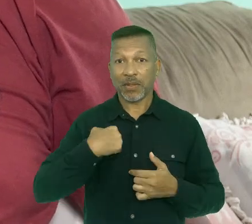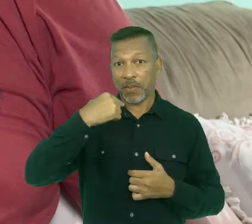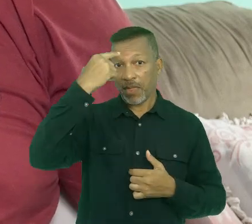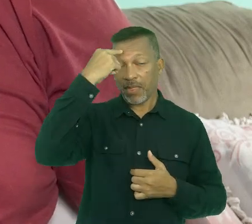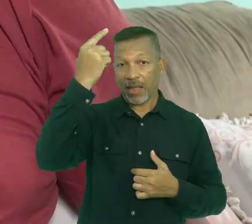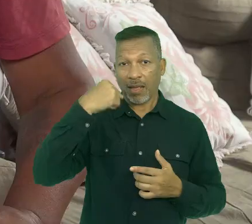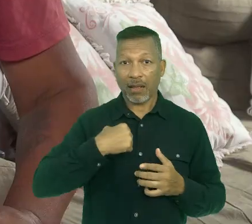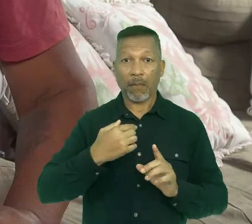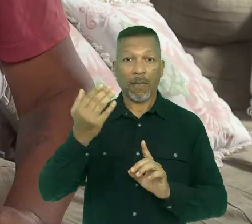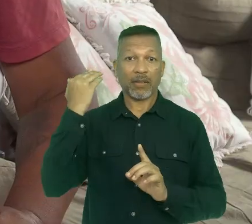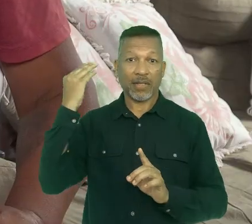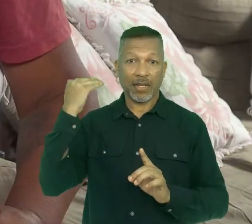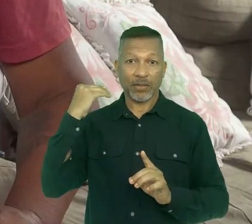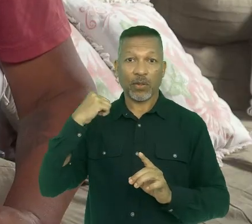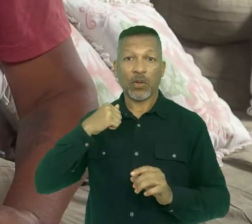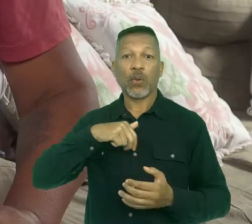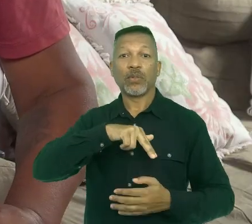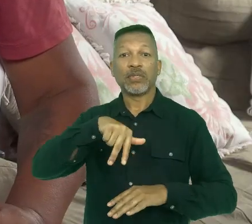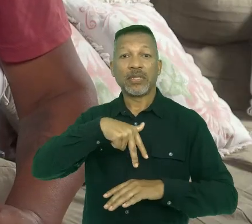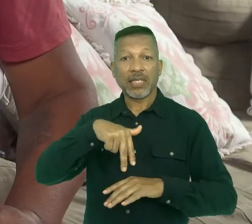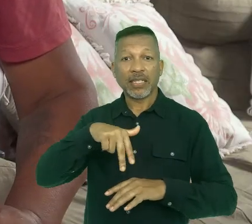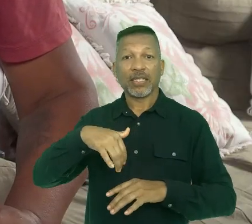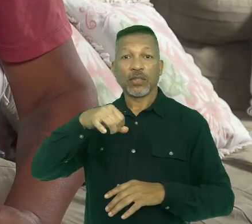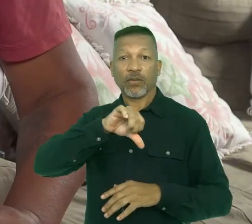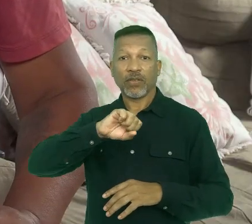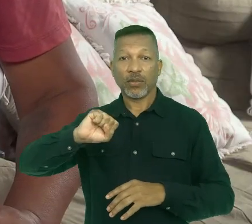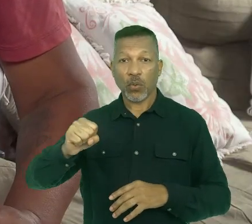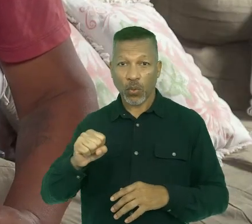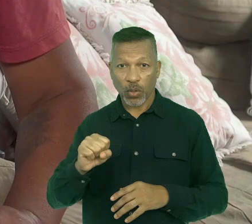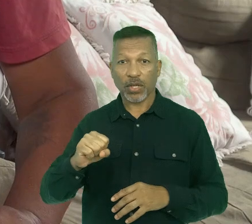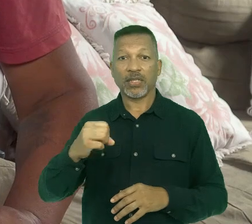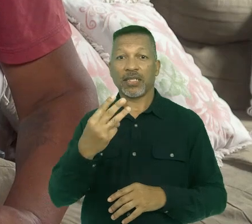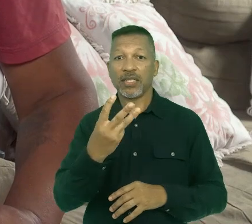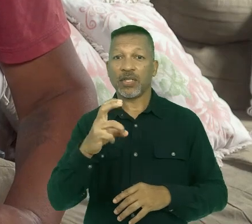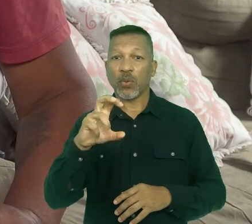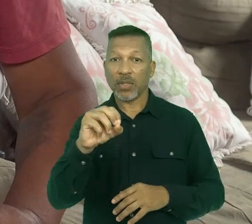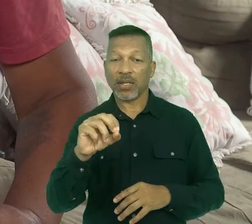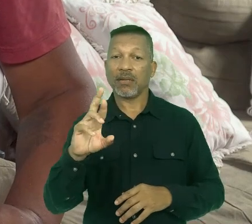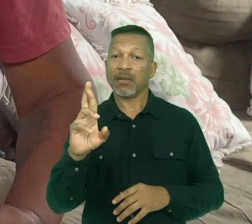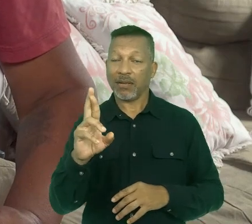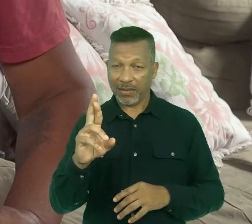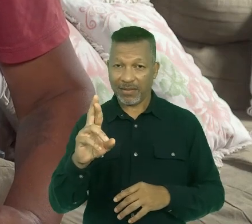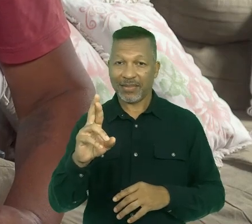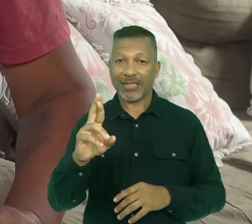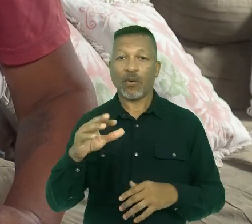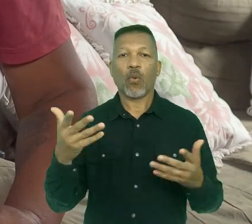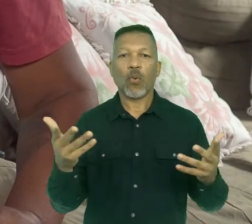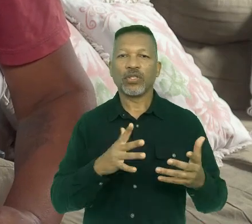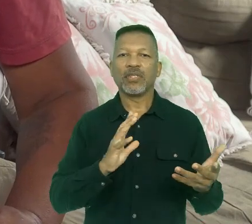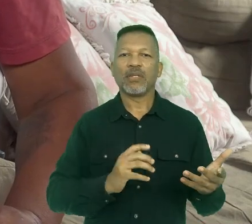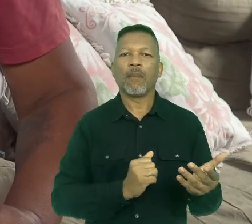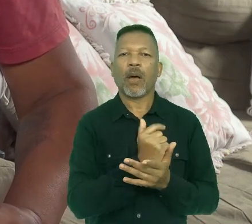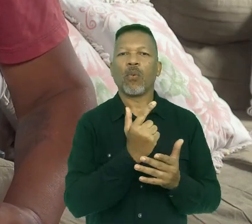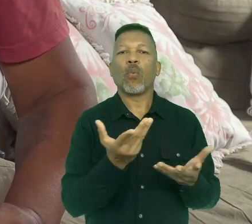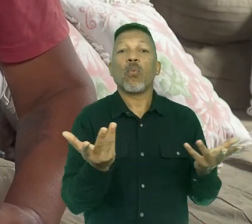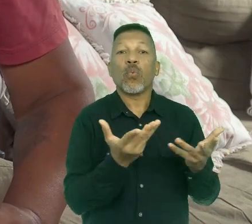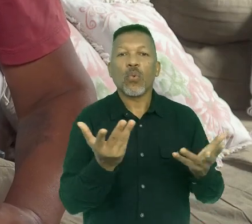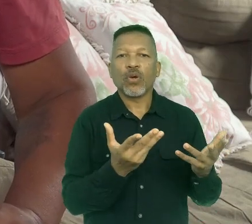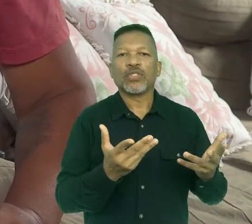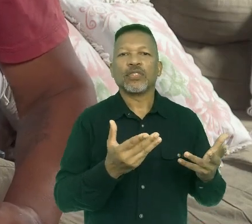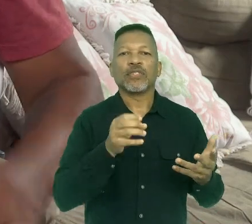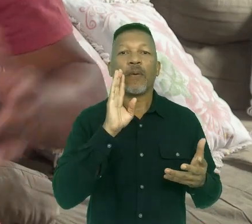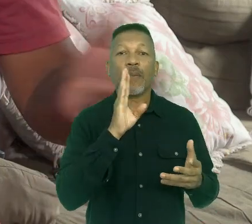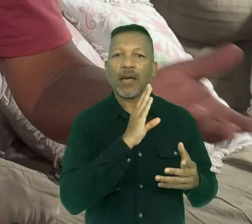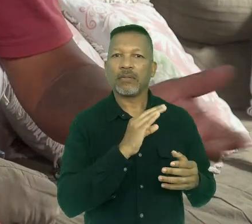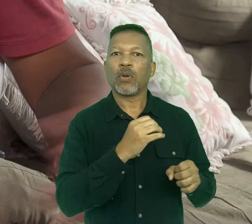ter uma ideia, o cachê de baile em 98 era R$350. Hoje pagam isso nos bares.